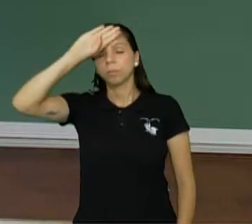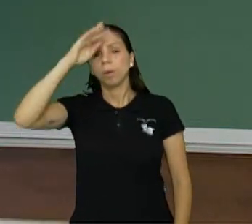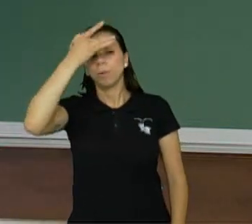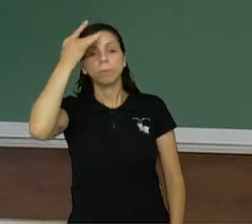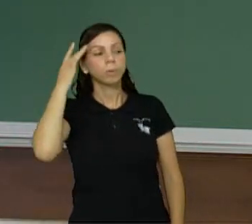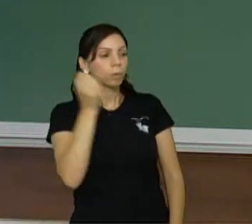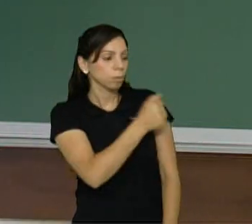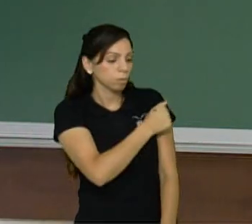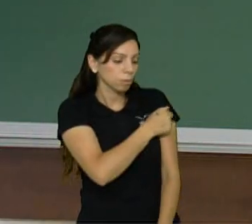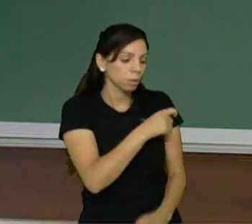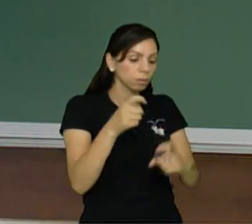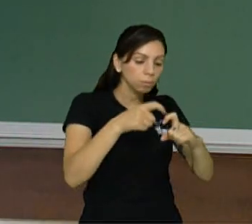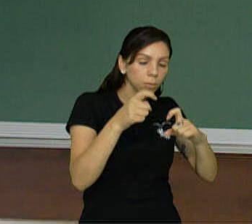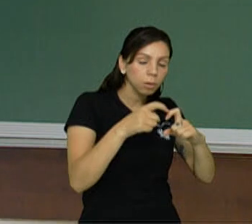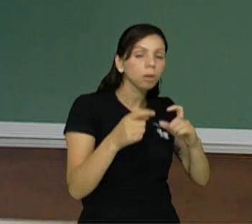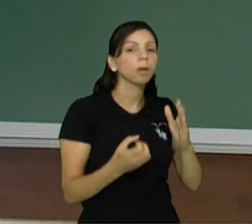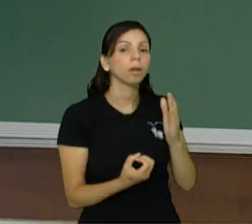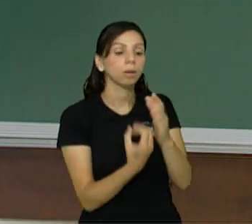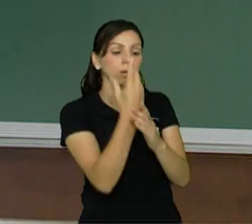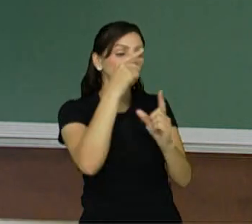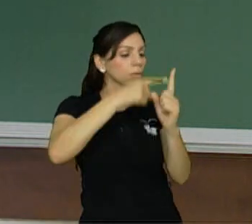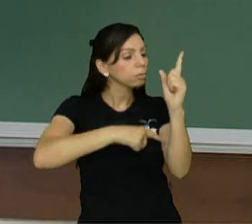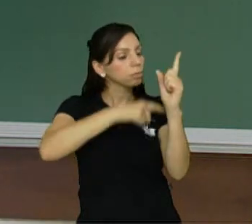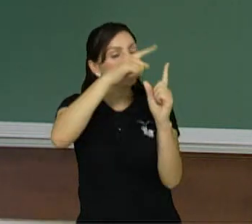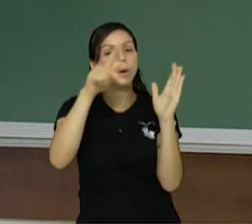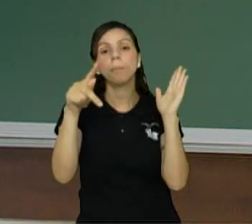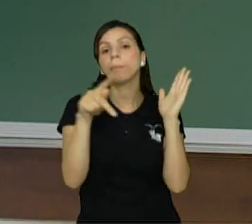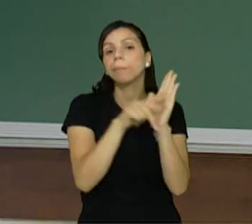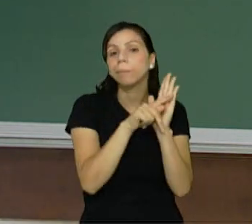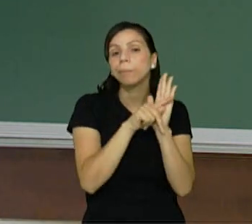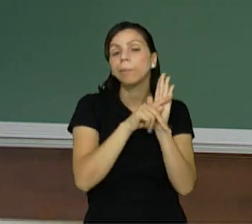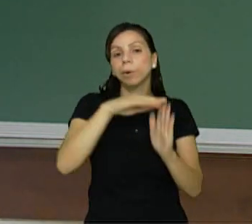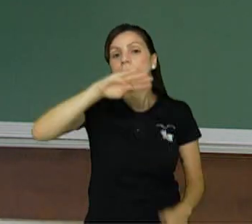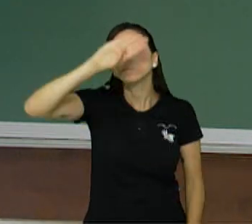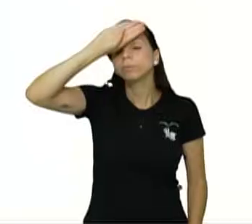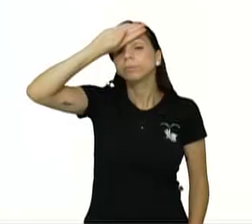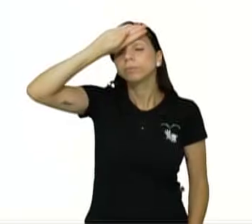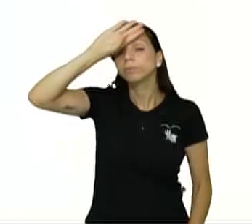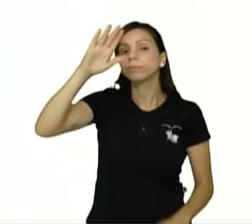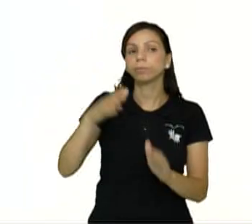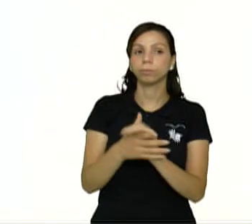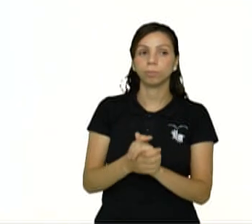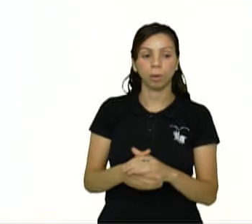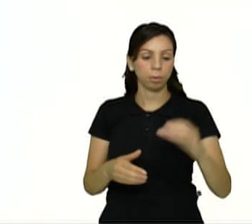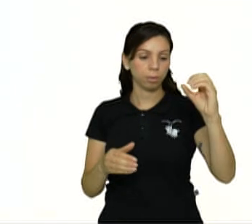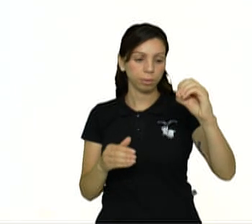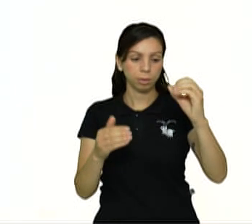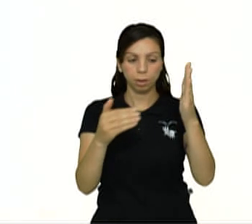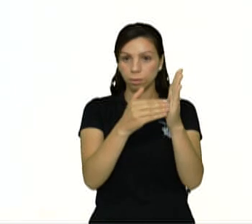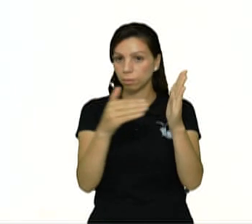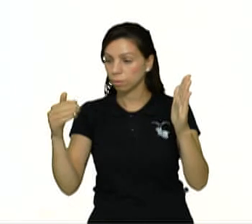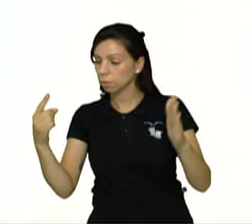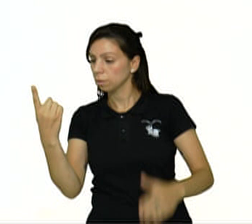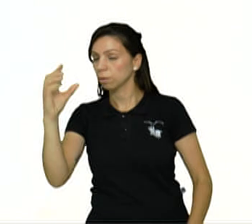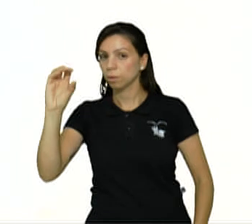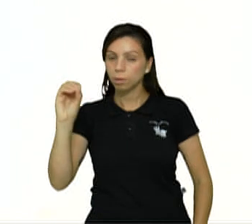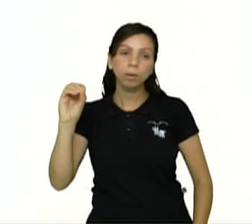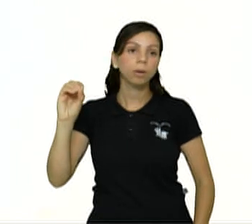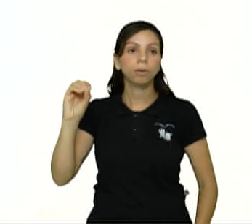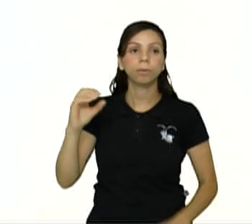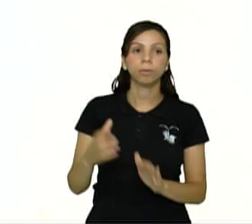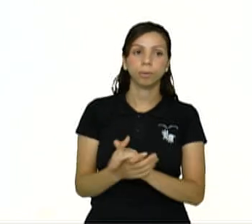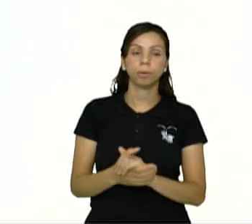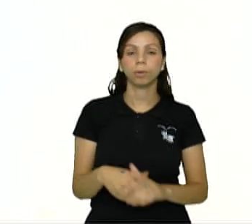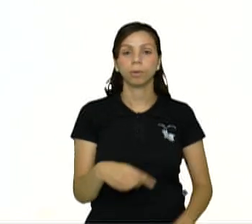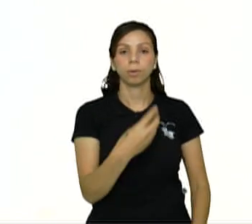criou sua própria escala de temperaturas. Nessa nova escala, os valores 0 e 10 correspondem respectivamente